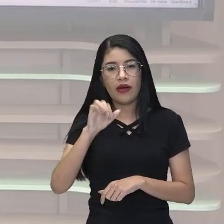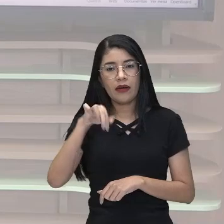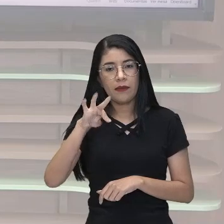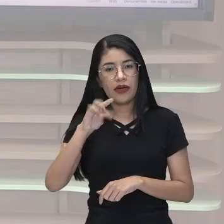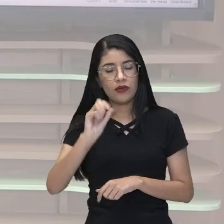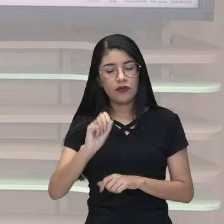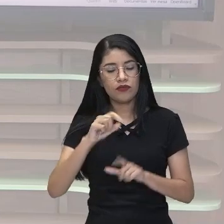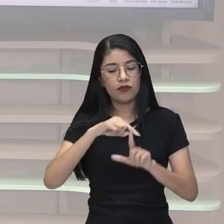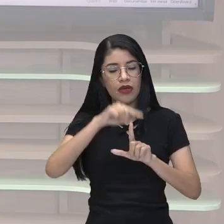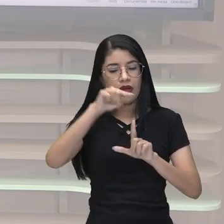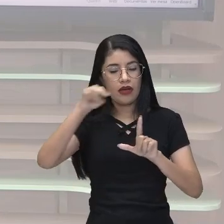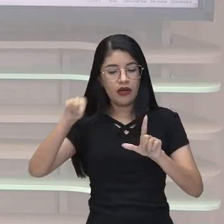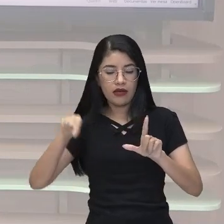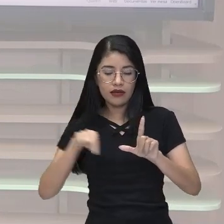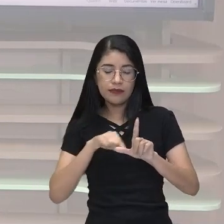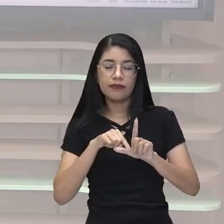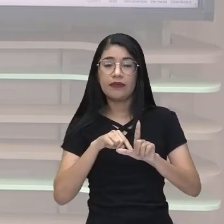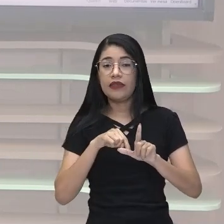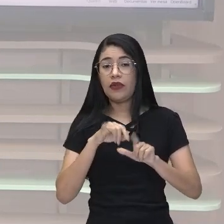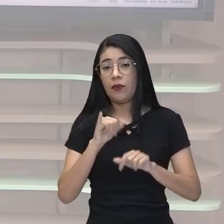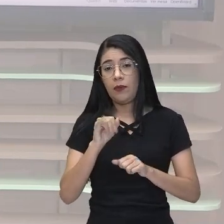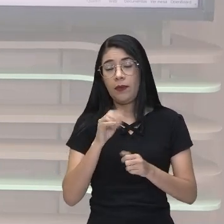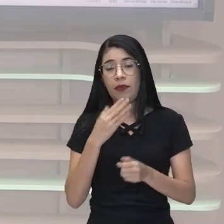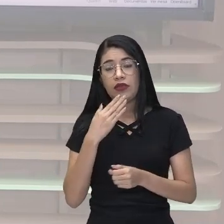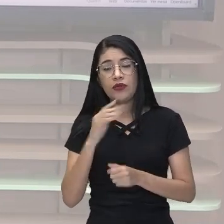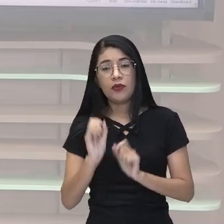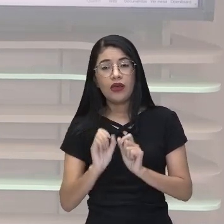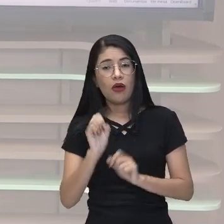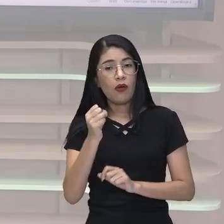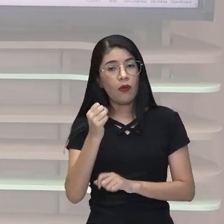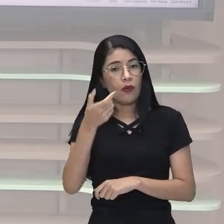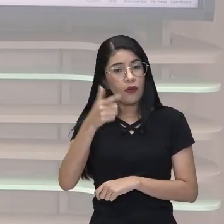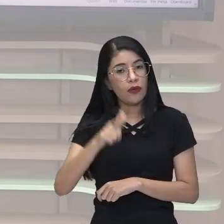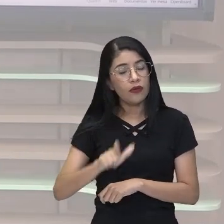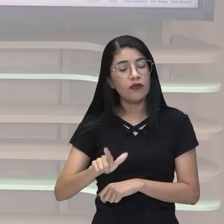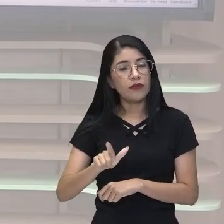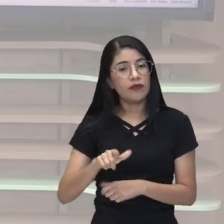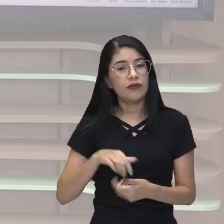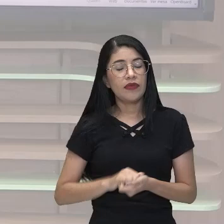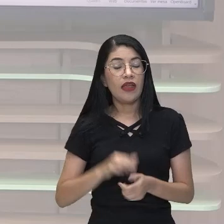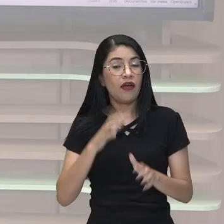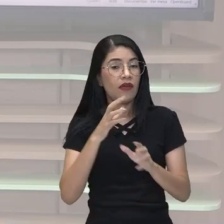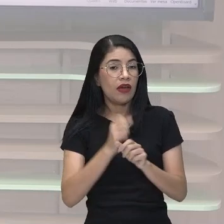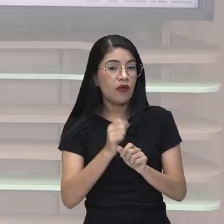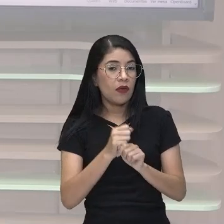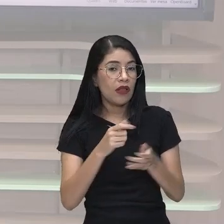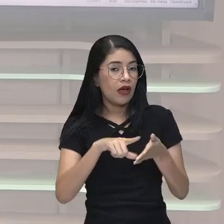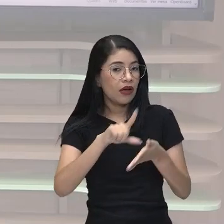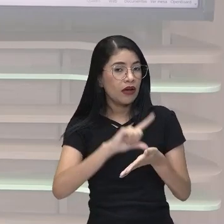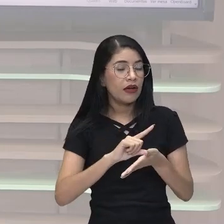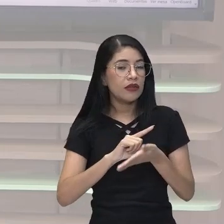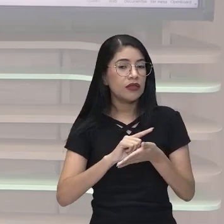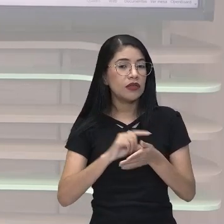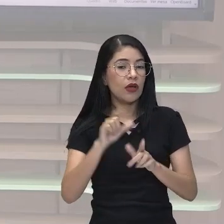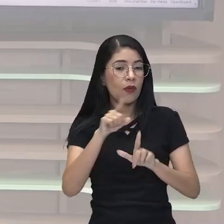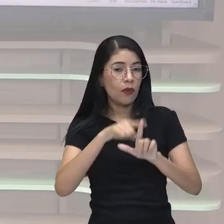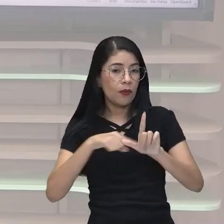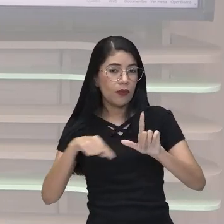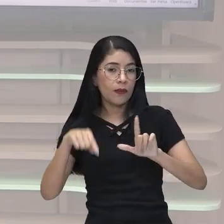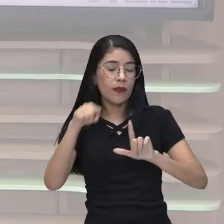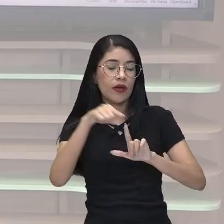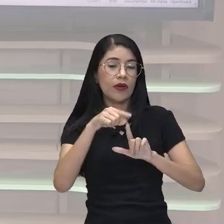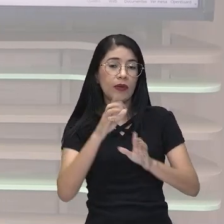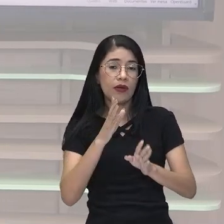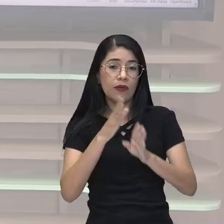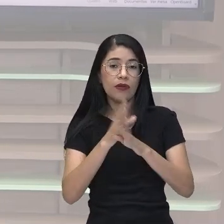nesse caso aí, como a questão pede 8 voltas, você primeiro vai calcular o perímetro e do resultado que você